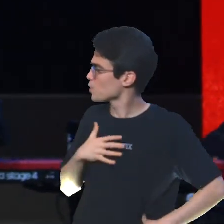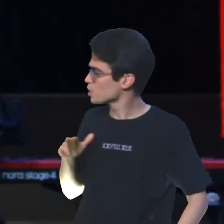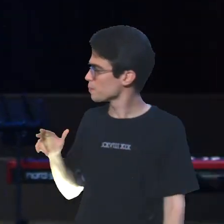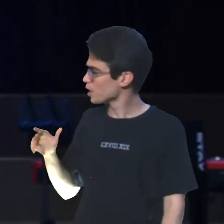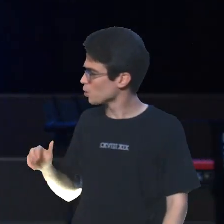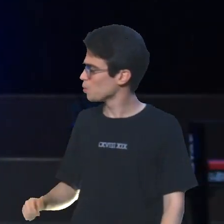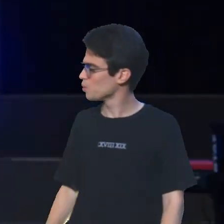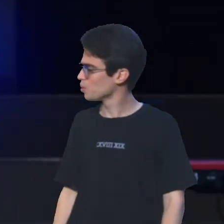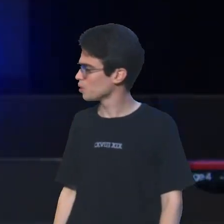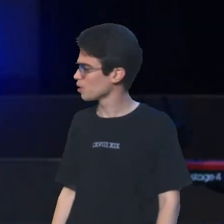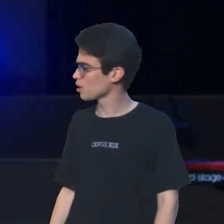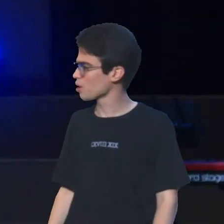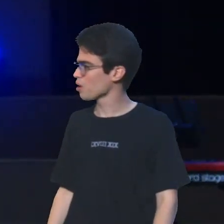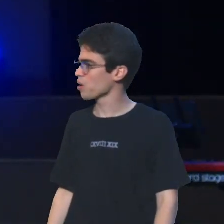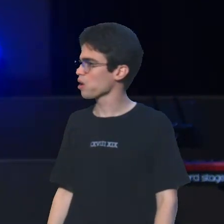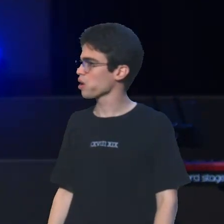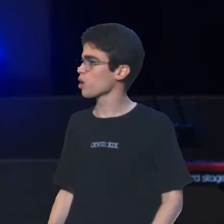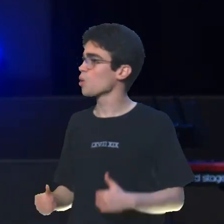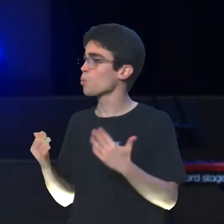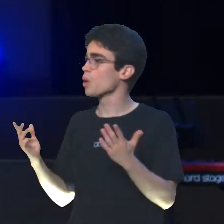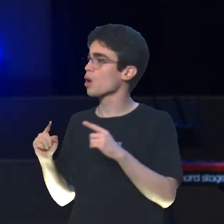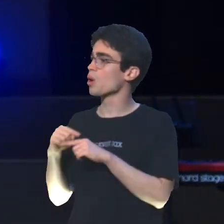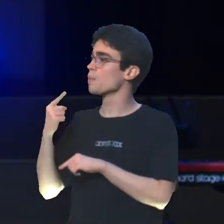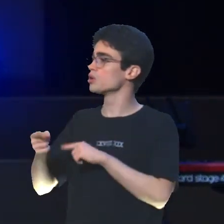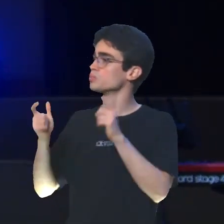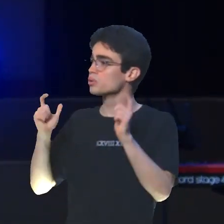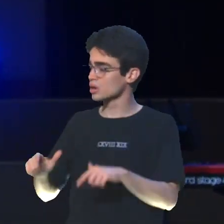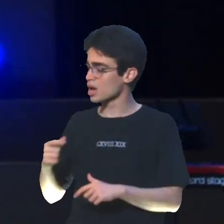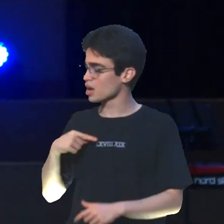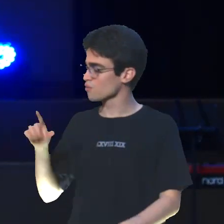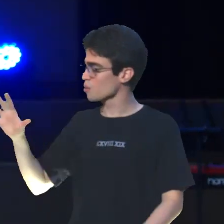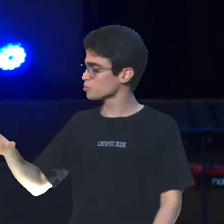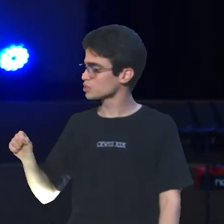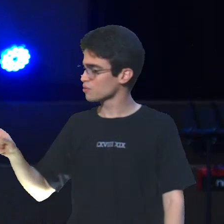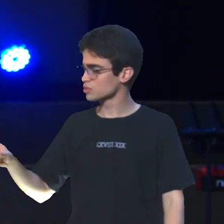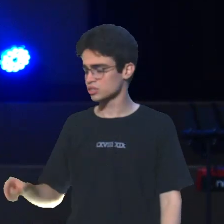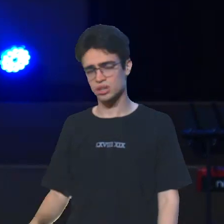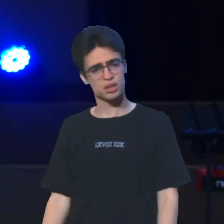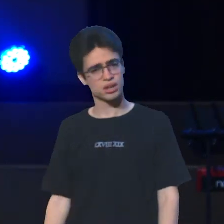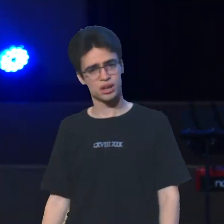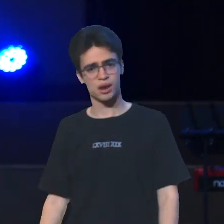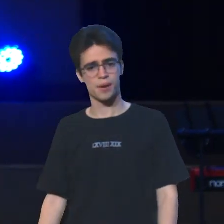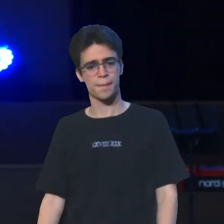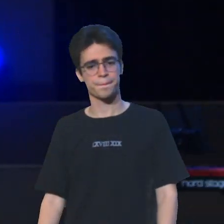irmão, qual que vai ser o próximo lugar que eu vou te buscar?